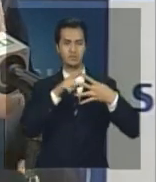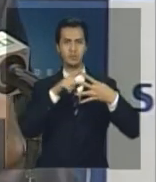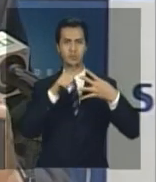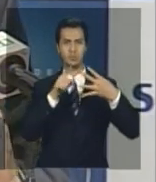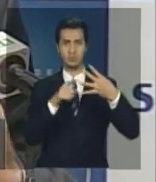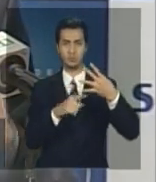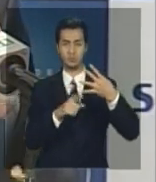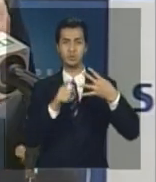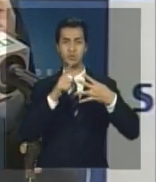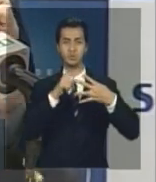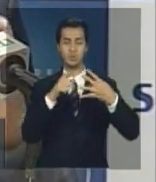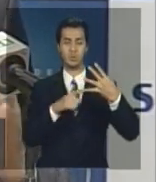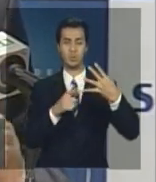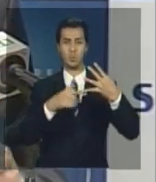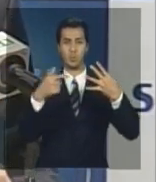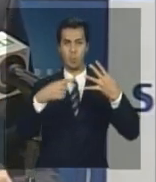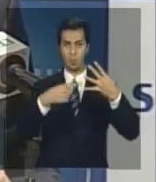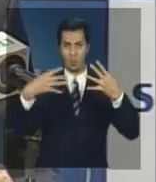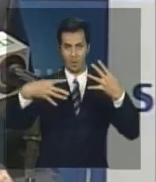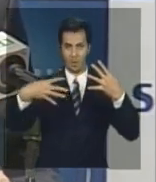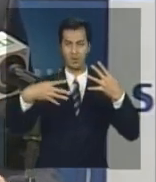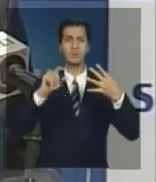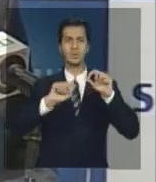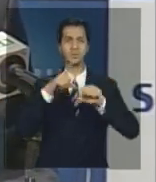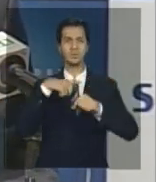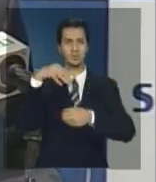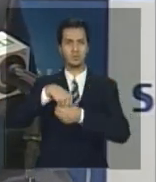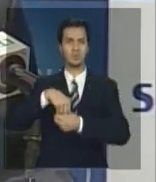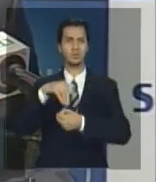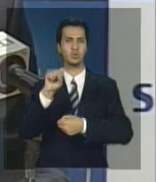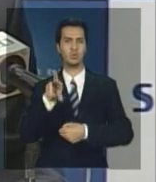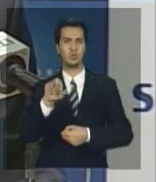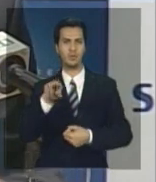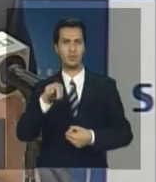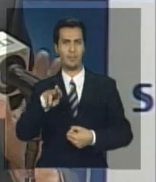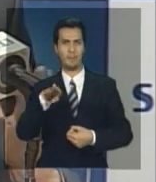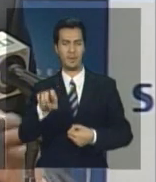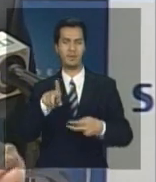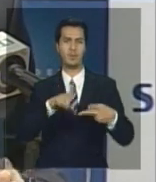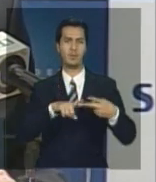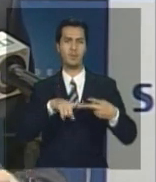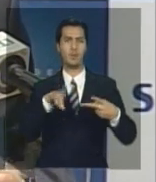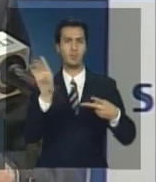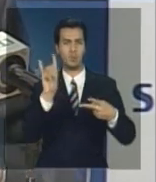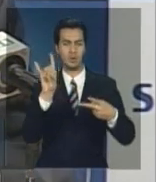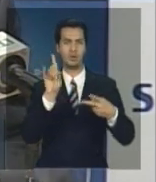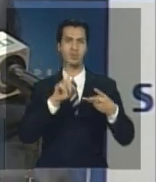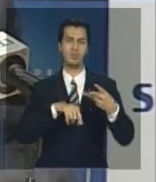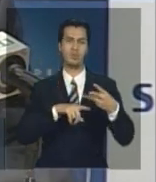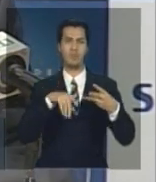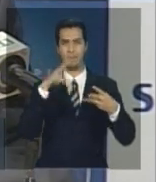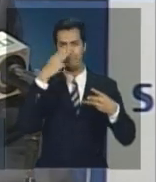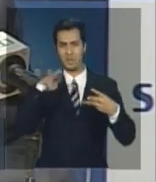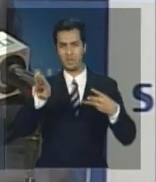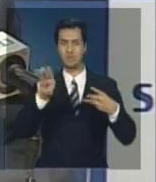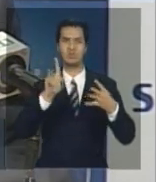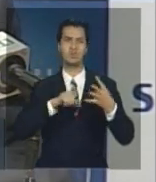está presente em Suriname, está presente na Bolívia, está presente no México, está presente no